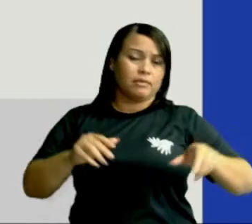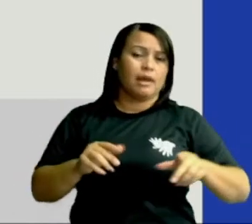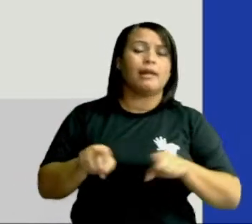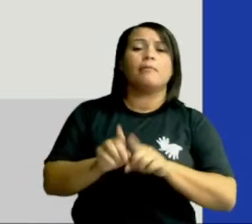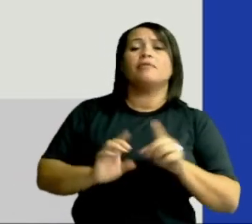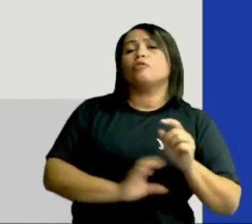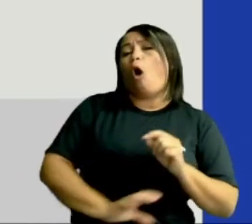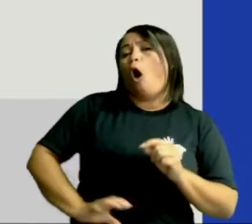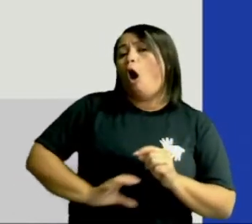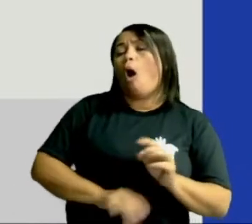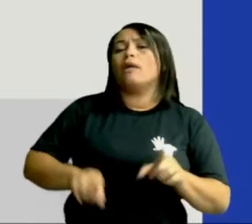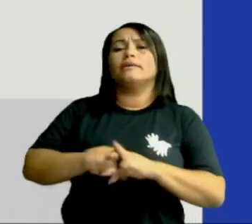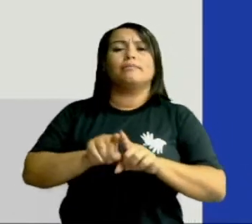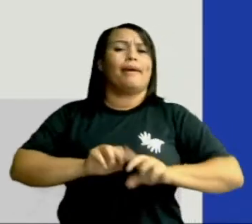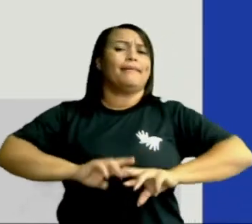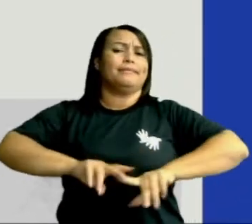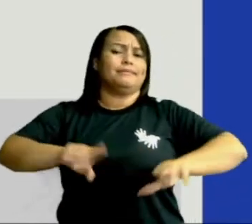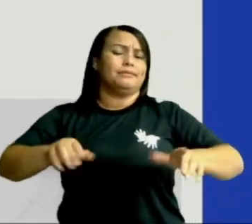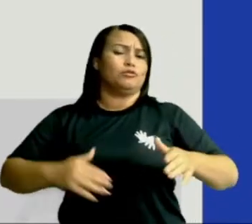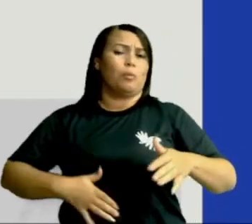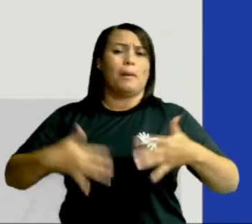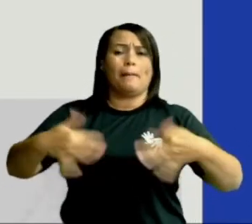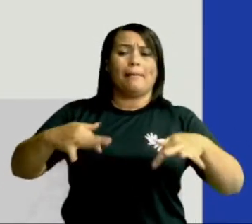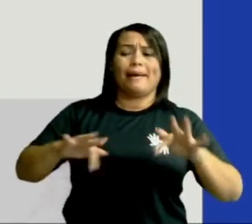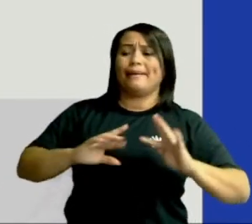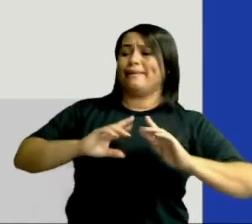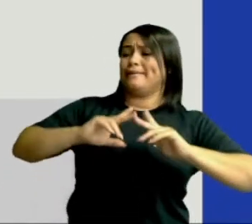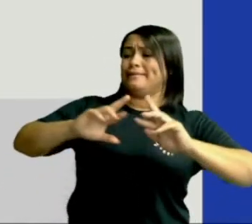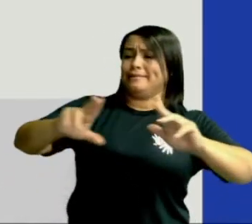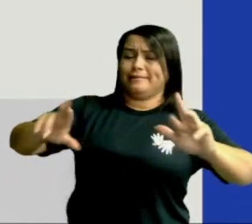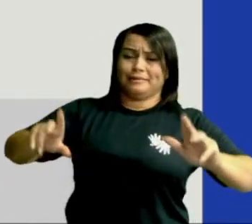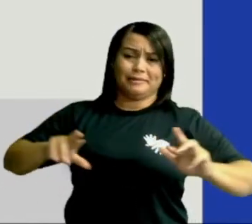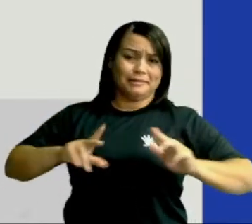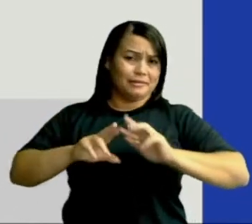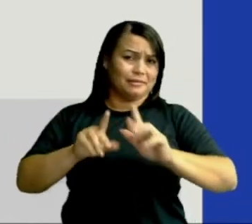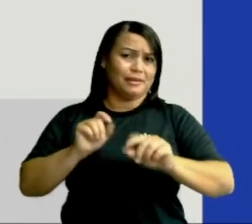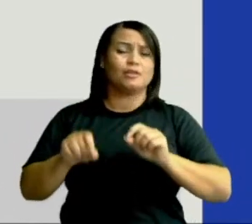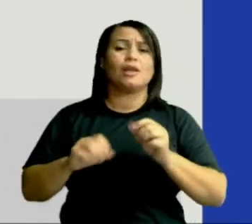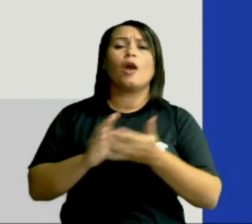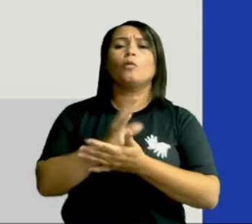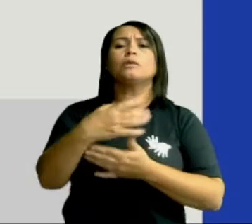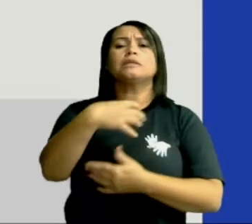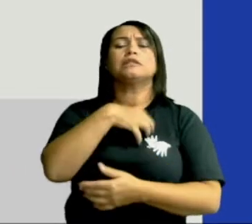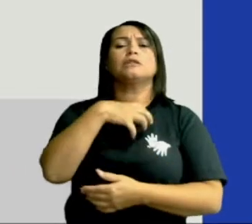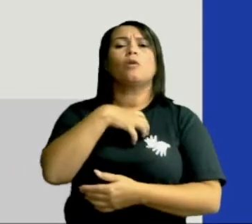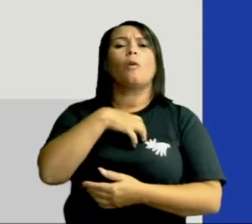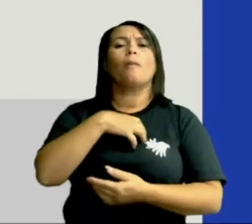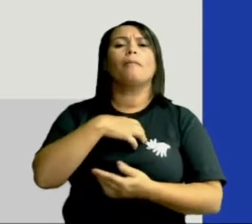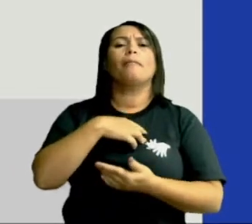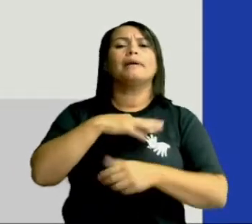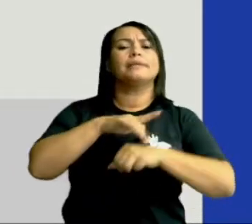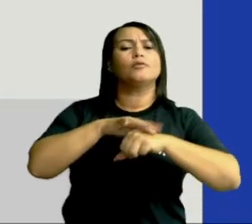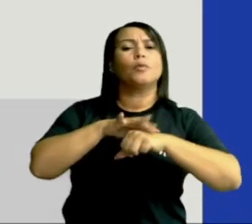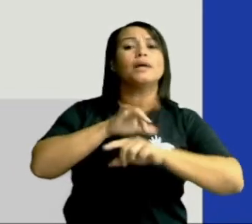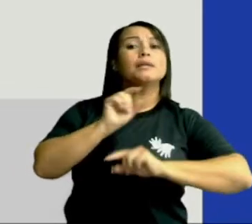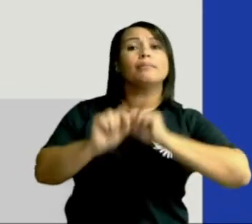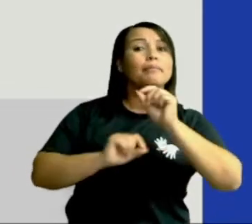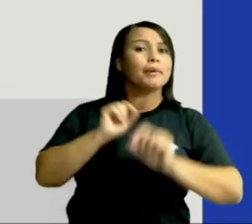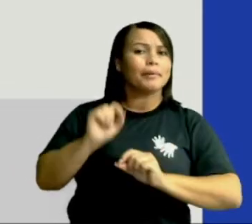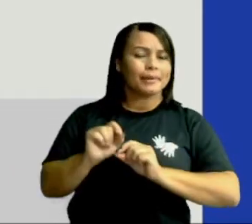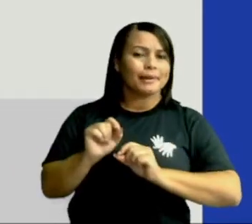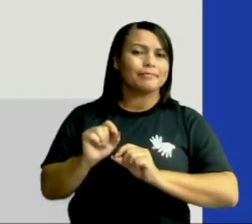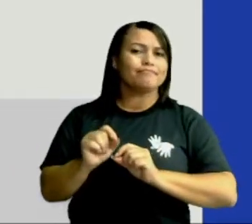cólicas abdominais, dores musculares, dores de barriga. E muitas desses sintomas, dessas doenças, são